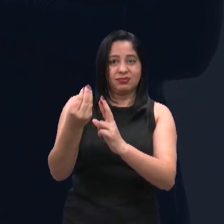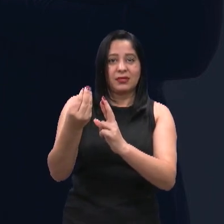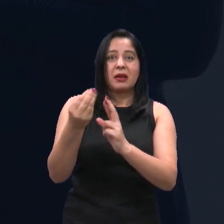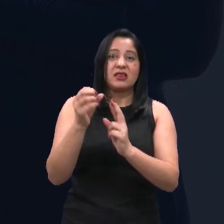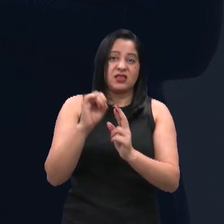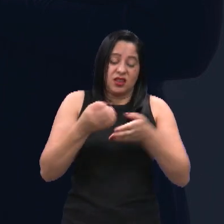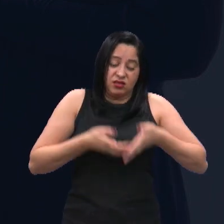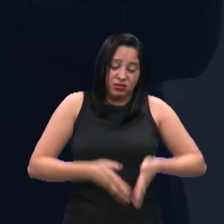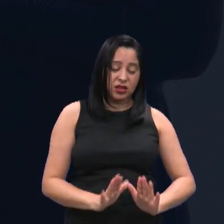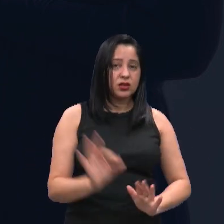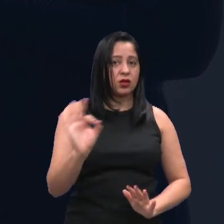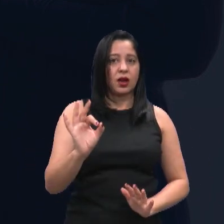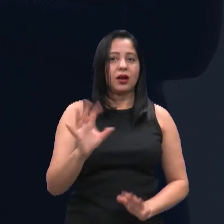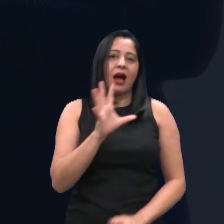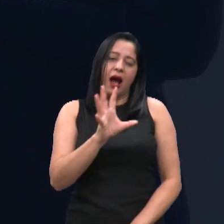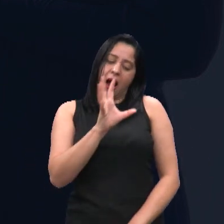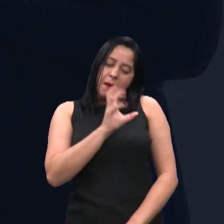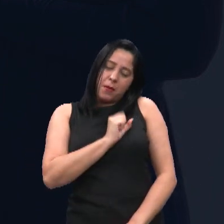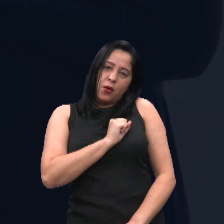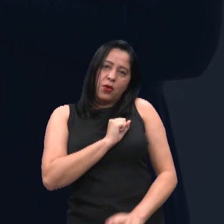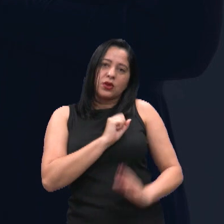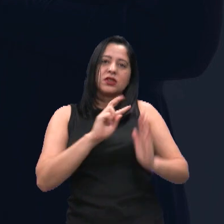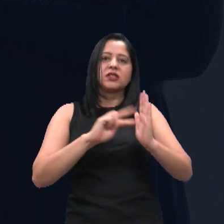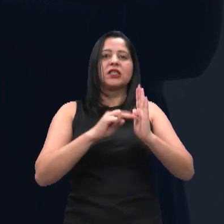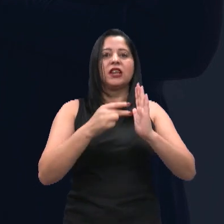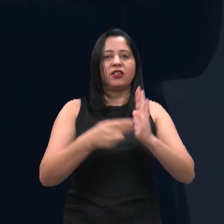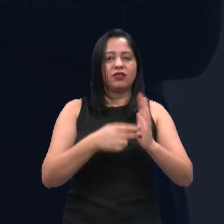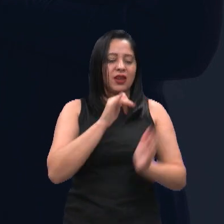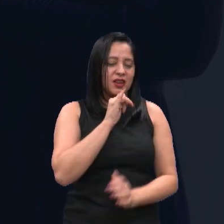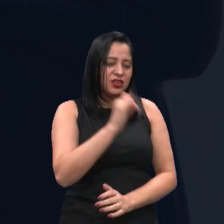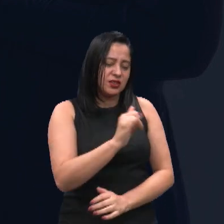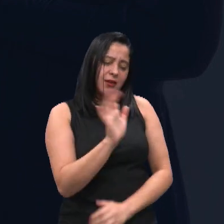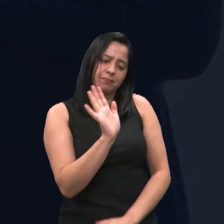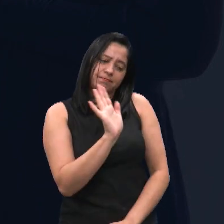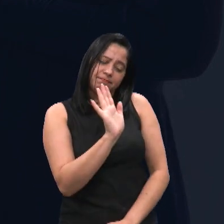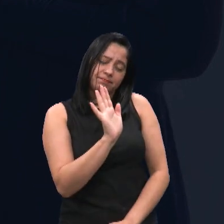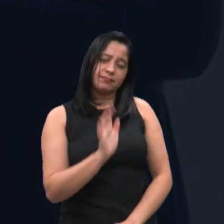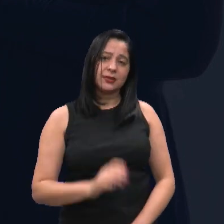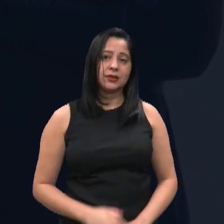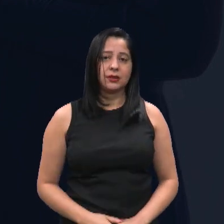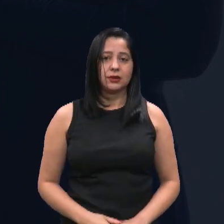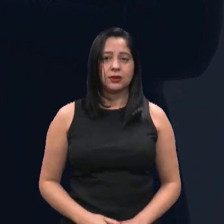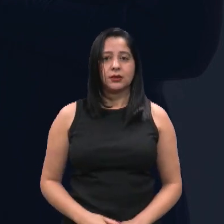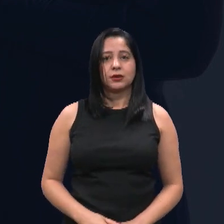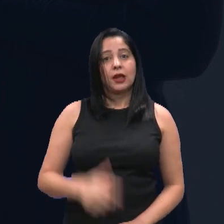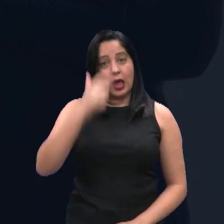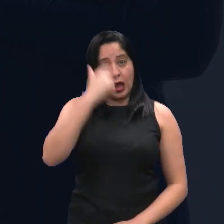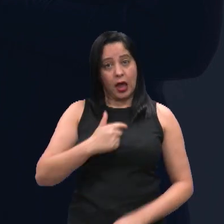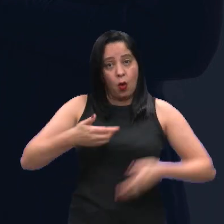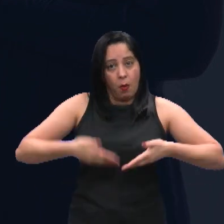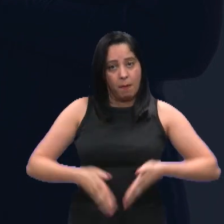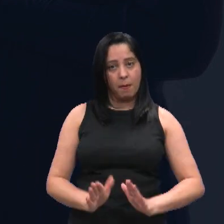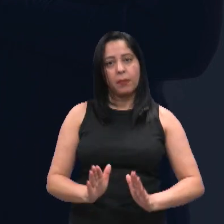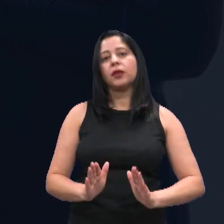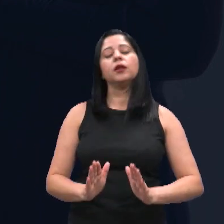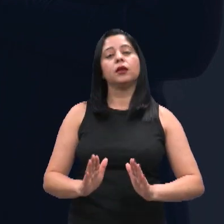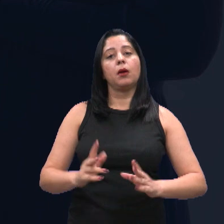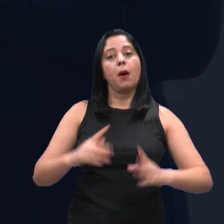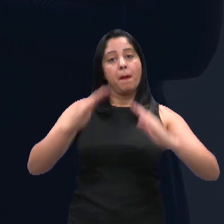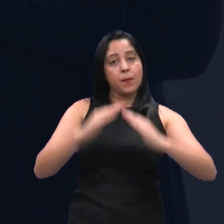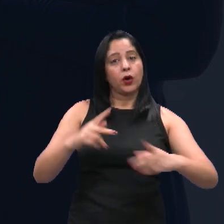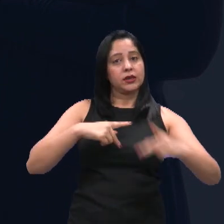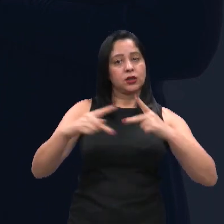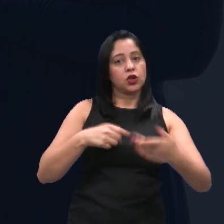Porque amar também é poder dizer adeus. Sou de São José dos Campos, São Paulo, e luto